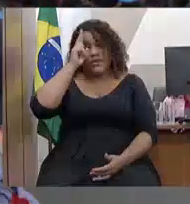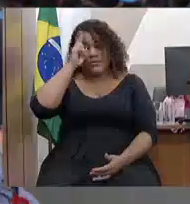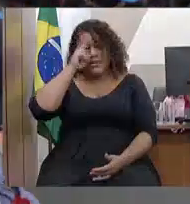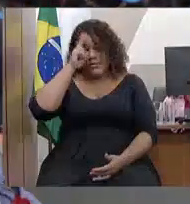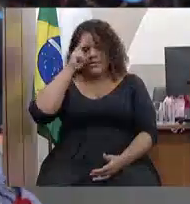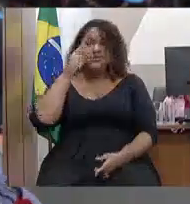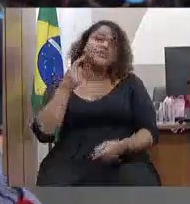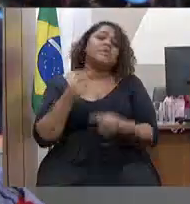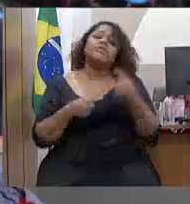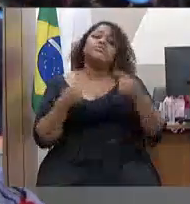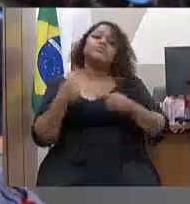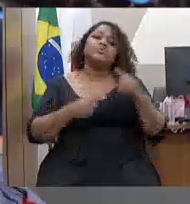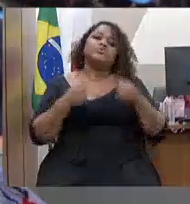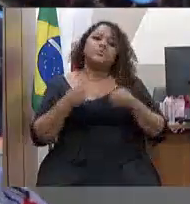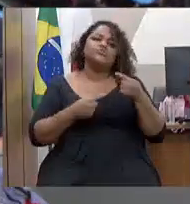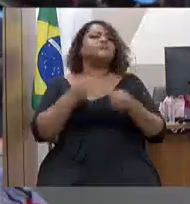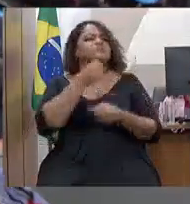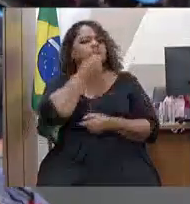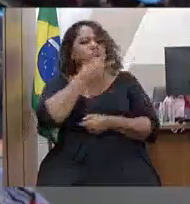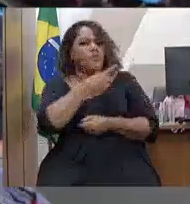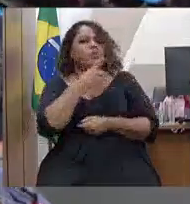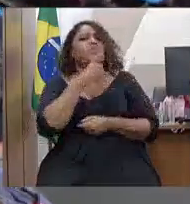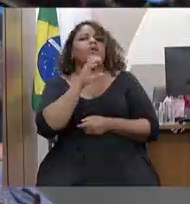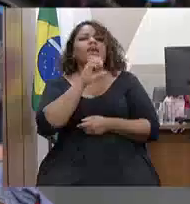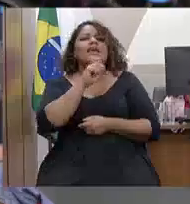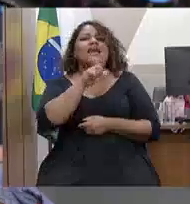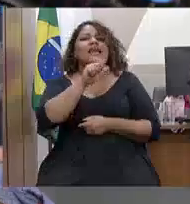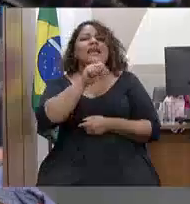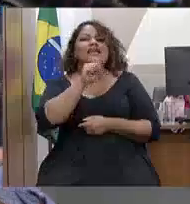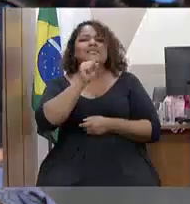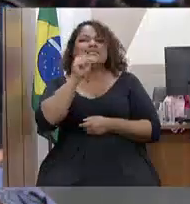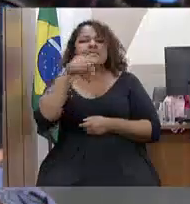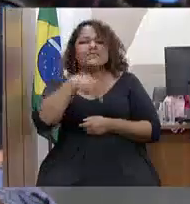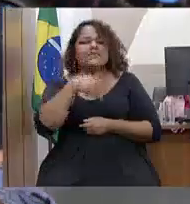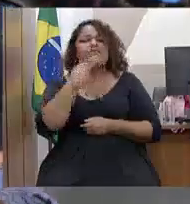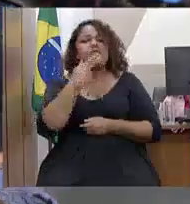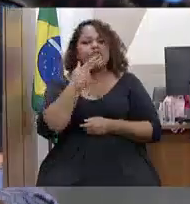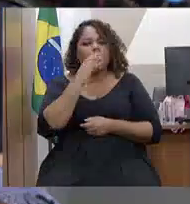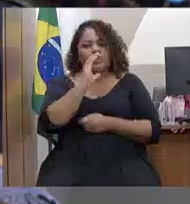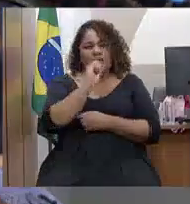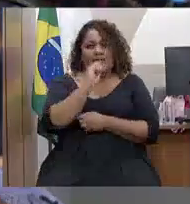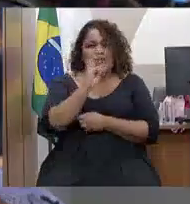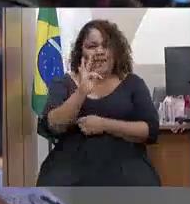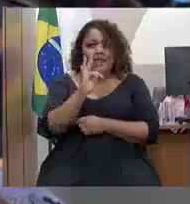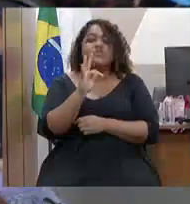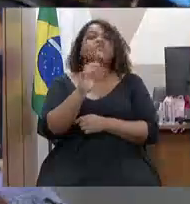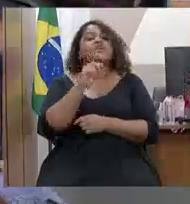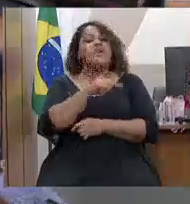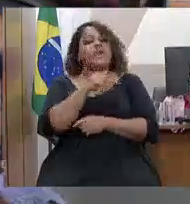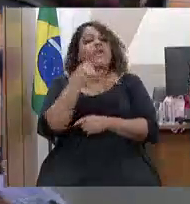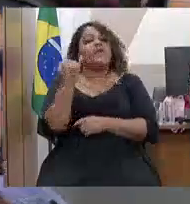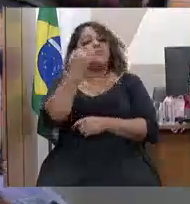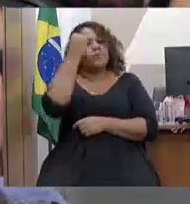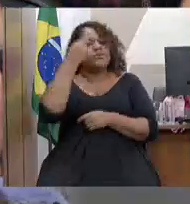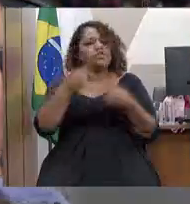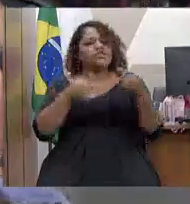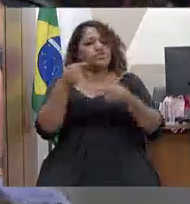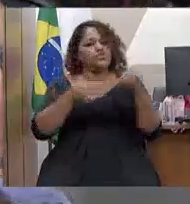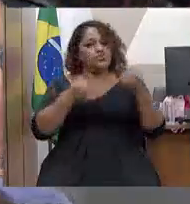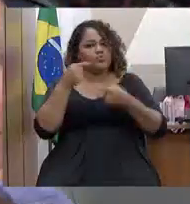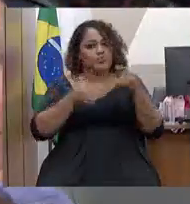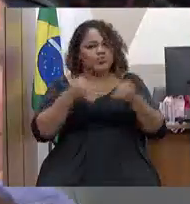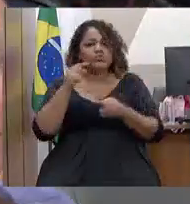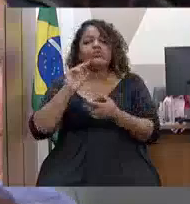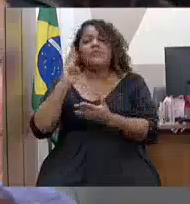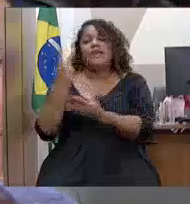essa discussão aqui eu gostei muito da fala do Calazans em relação às cartas é muito importante a gente fazer essa discussão aqui dos